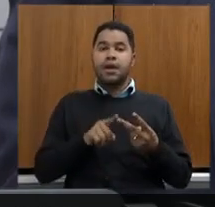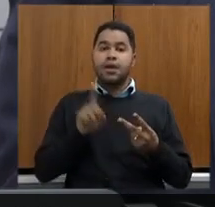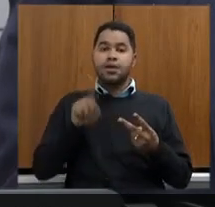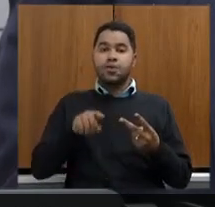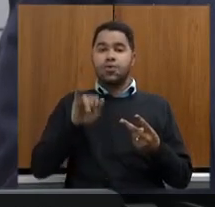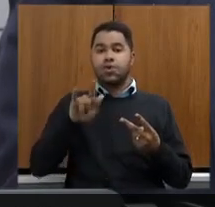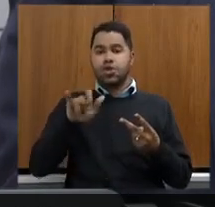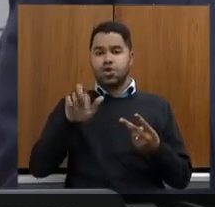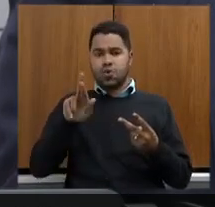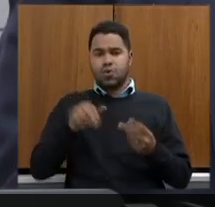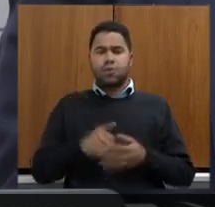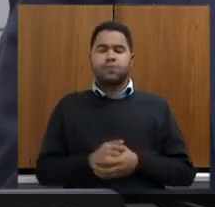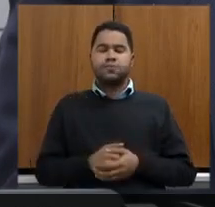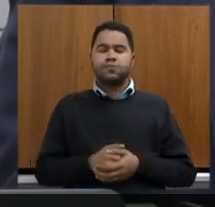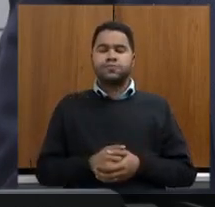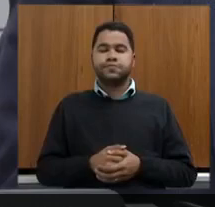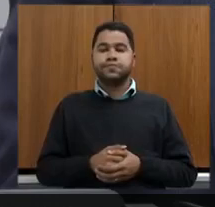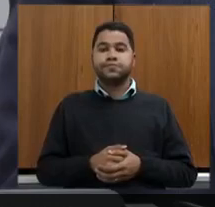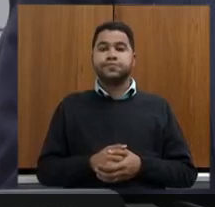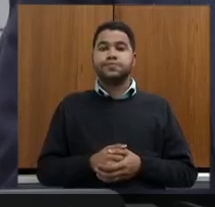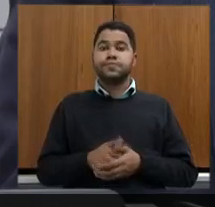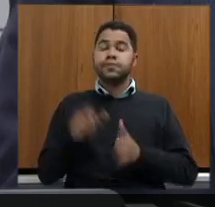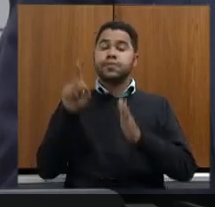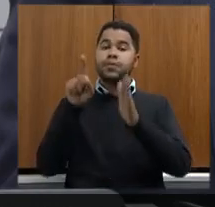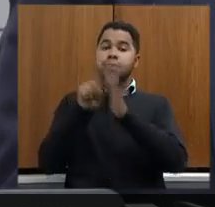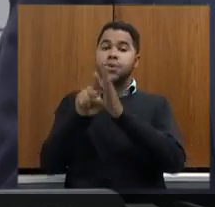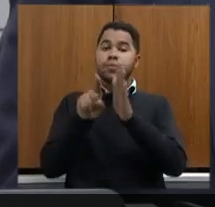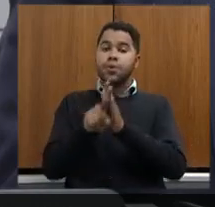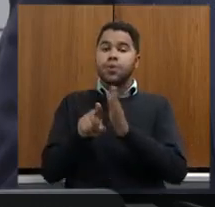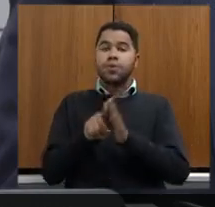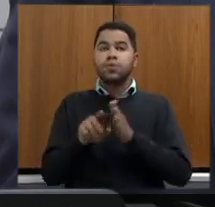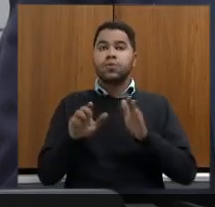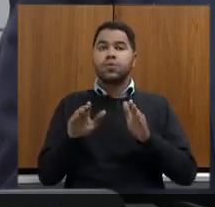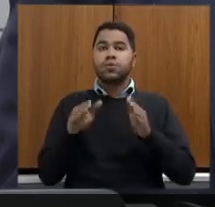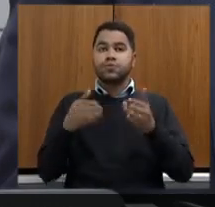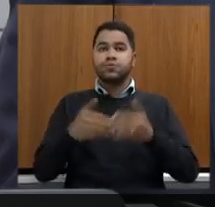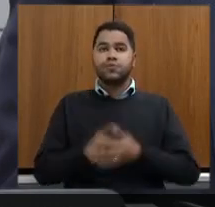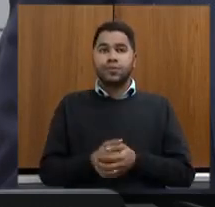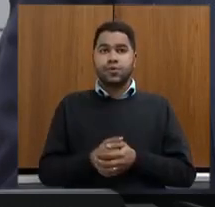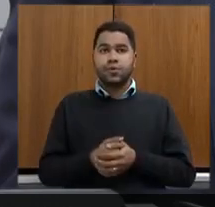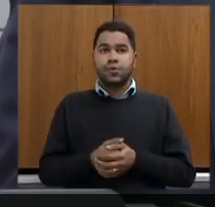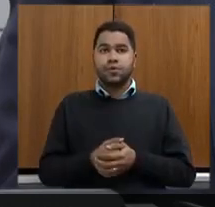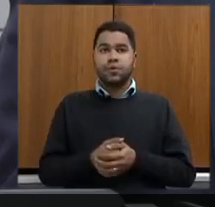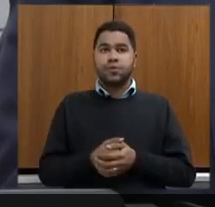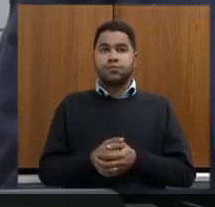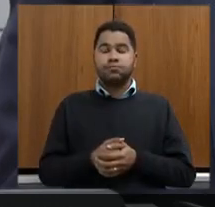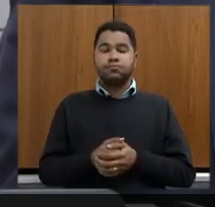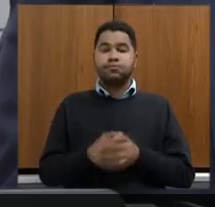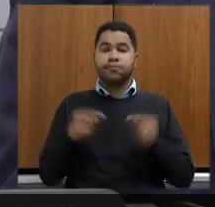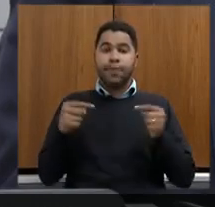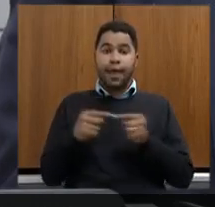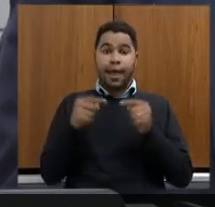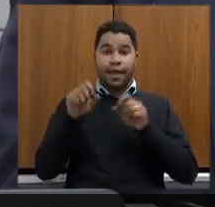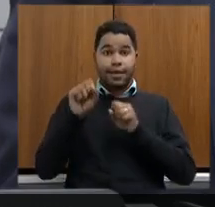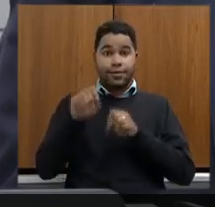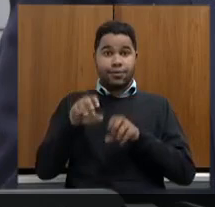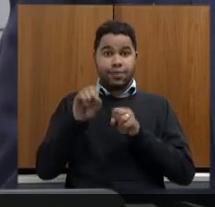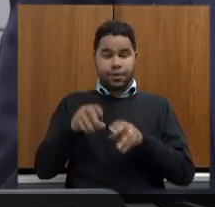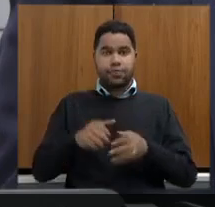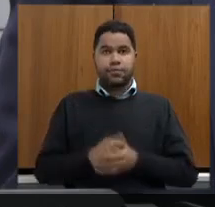é as minhas perguntas são voltadas para a gestão relacionada à educação